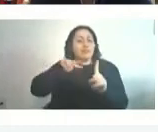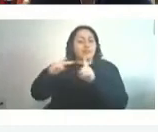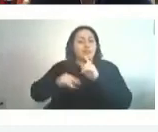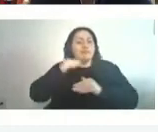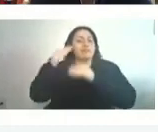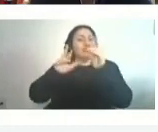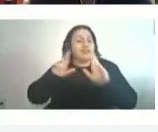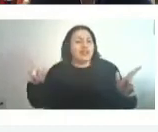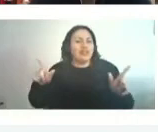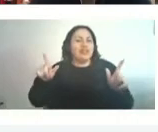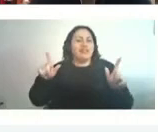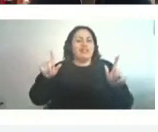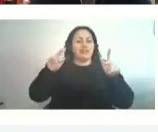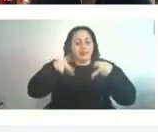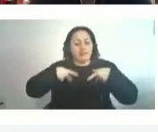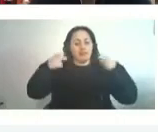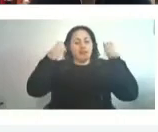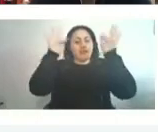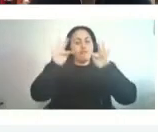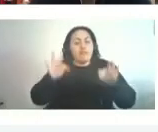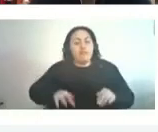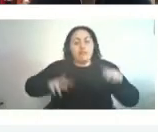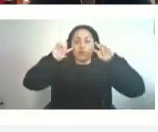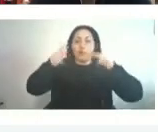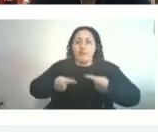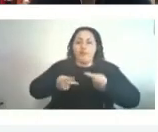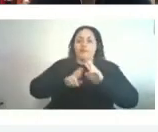felicidade humana, né? Então,